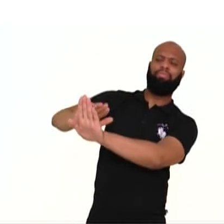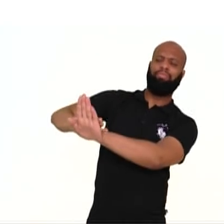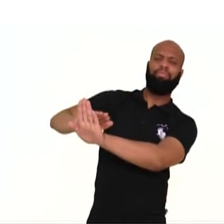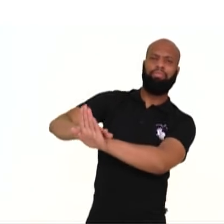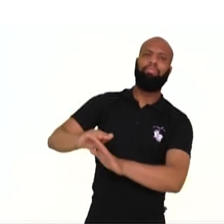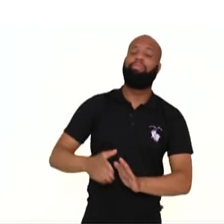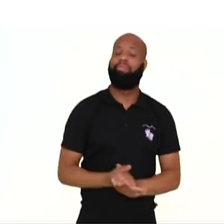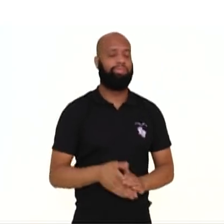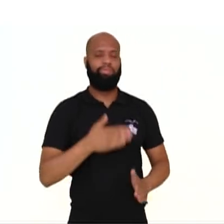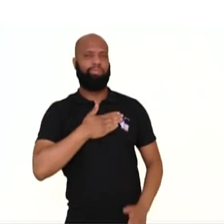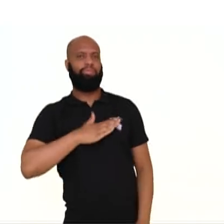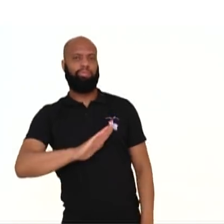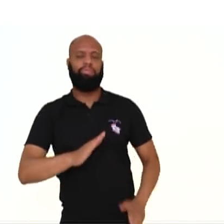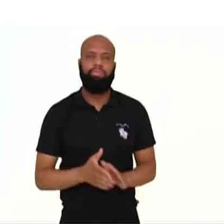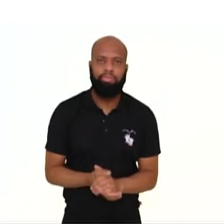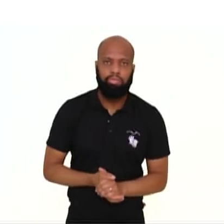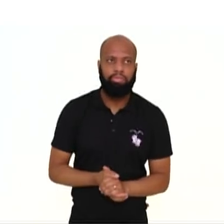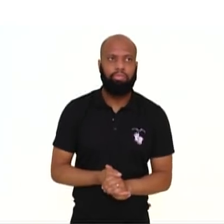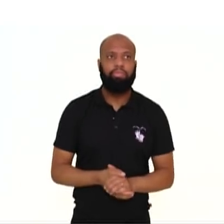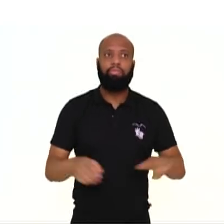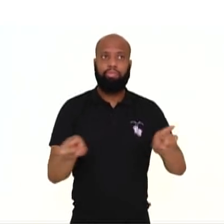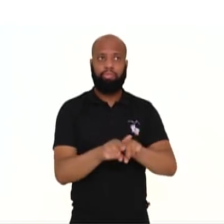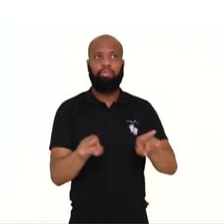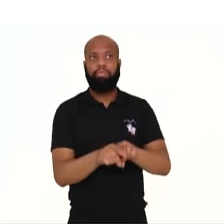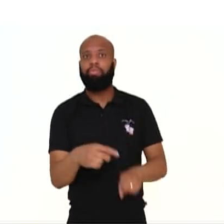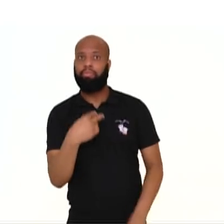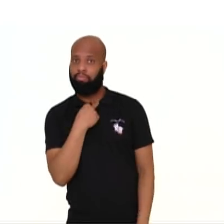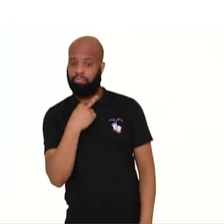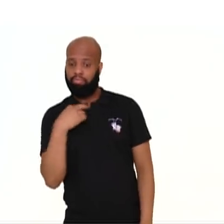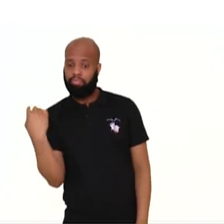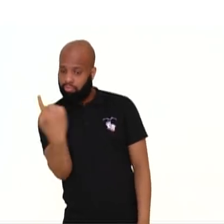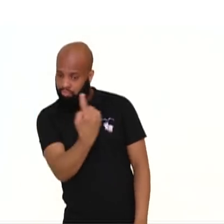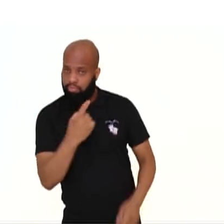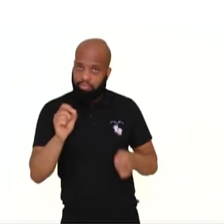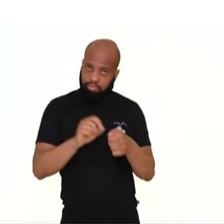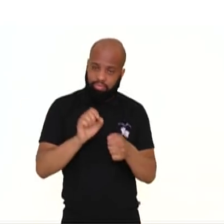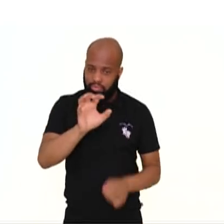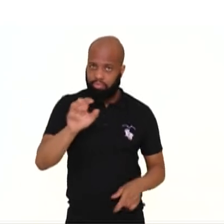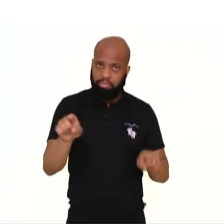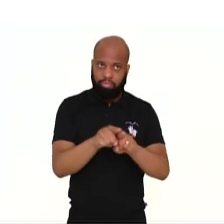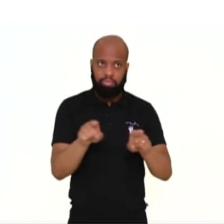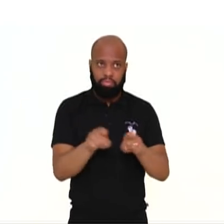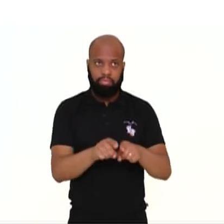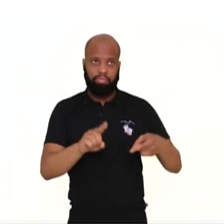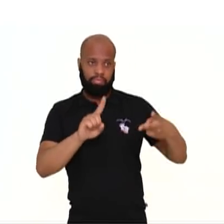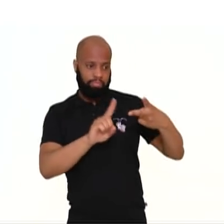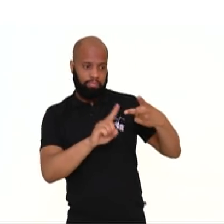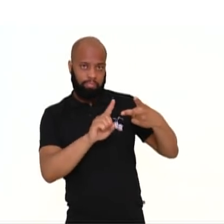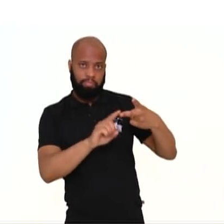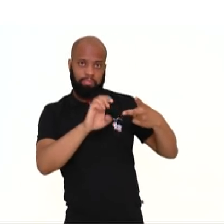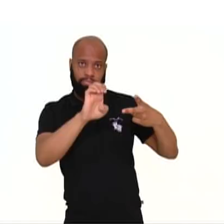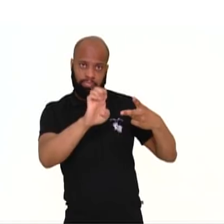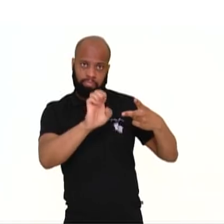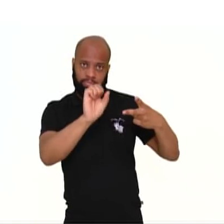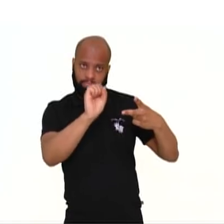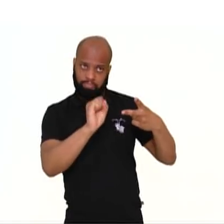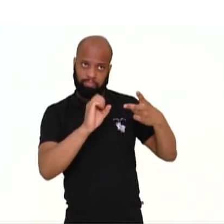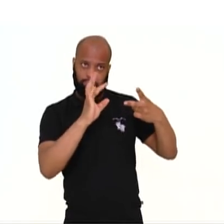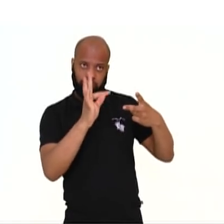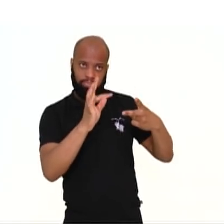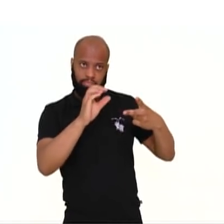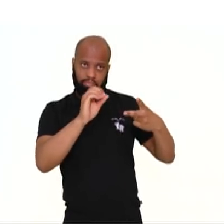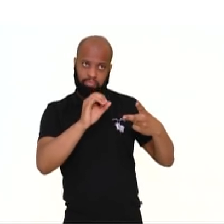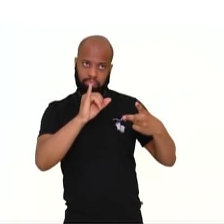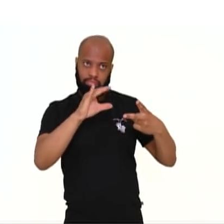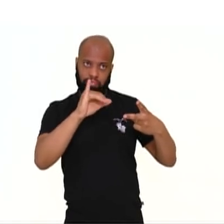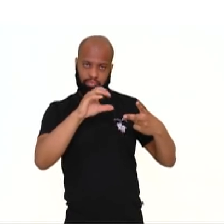Nós não gostamos. Não devemos também nós fazer assim. Os estoicos também ensinavam que nós não